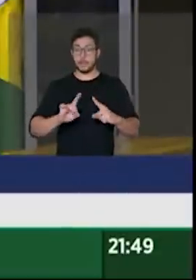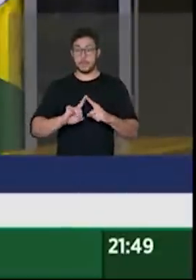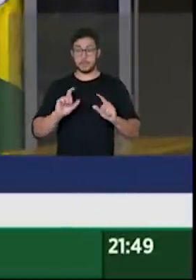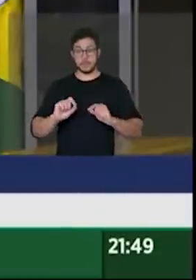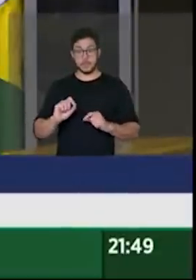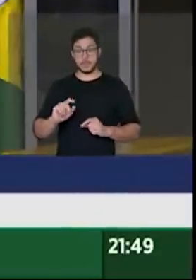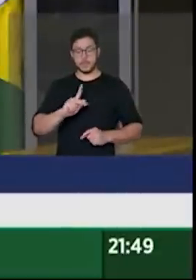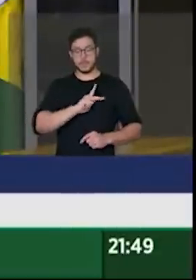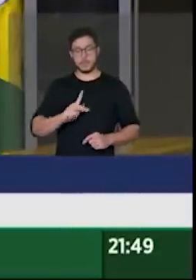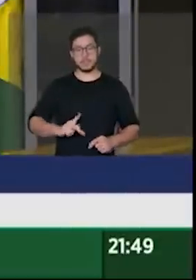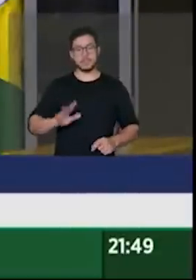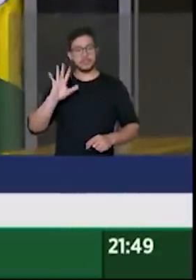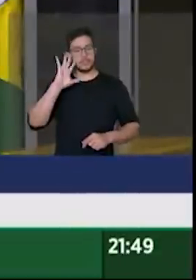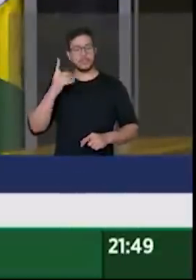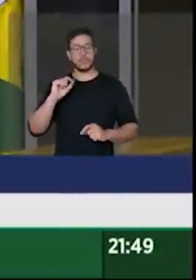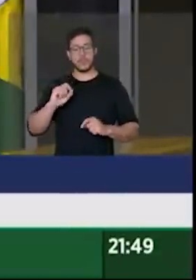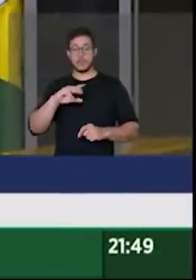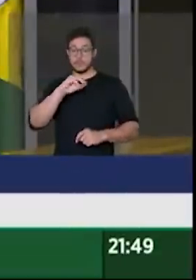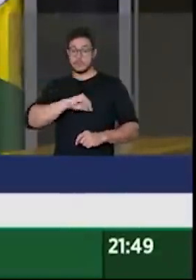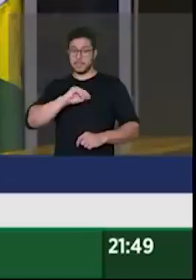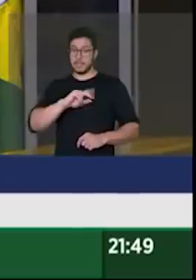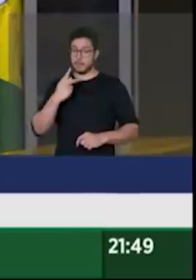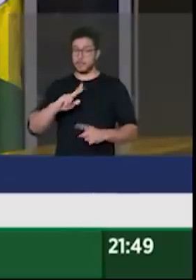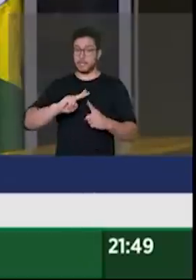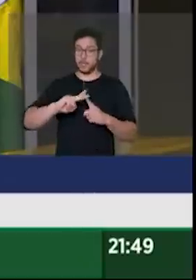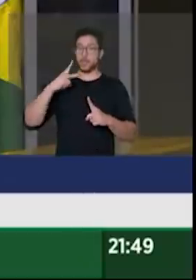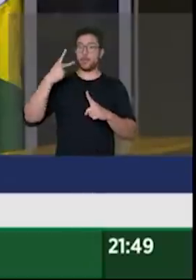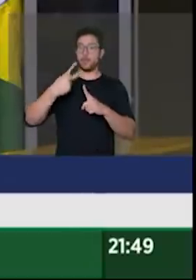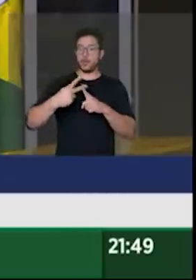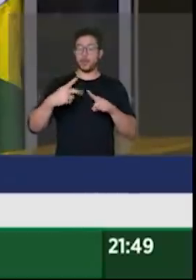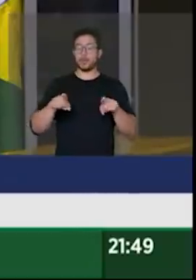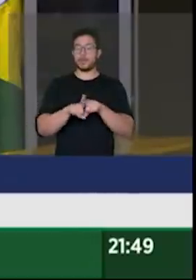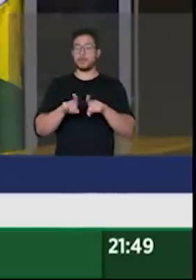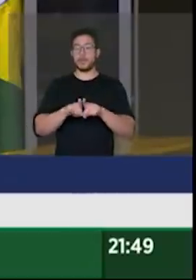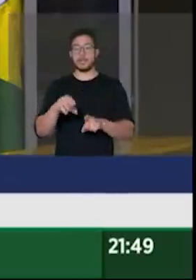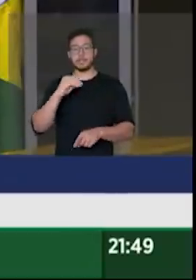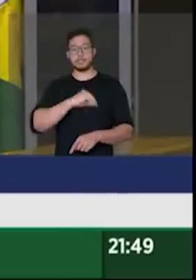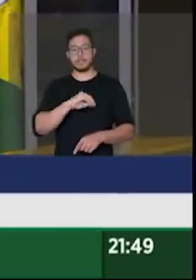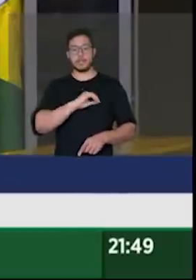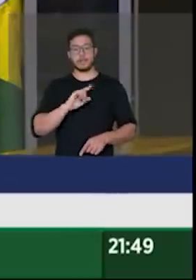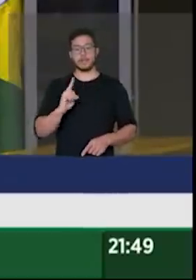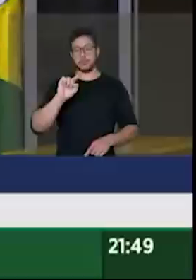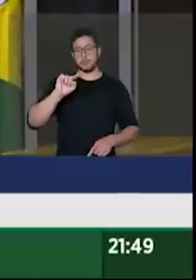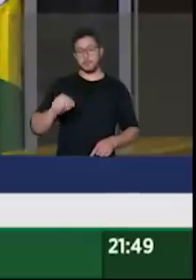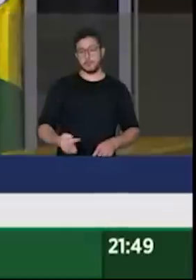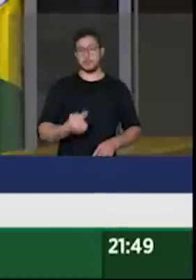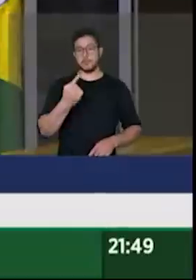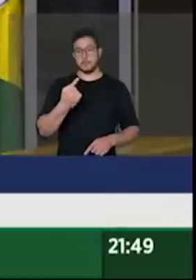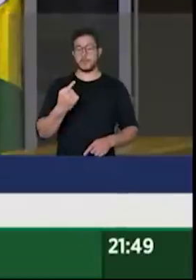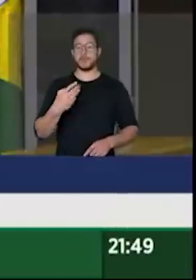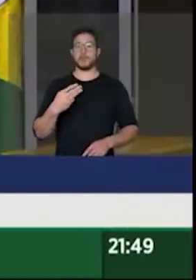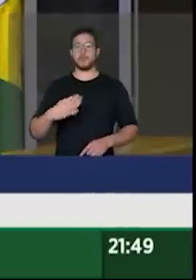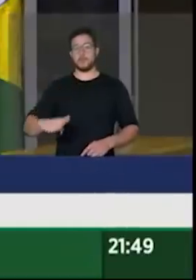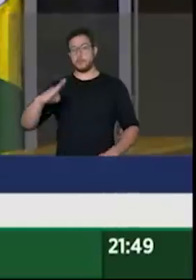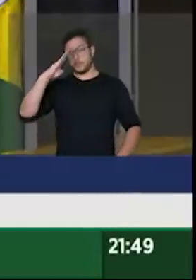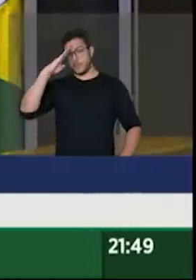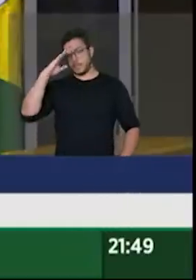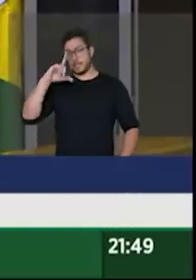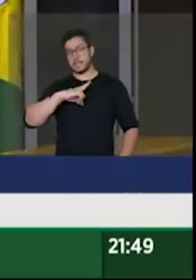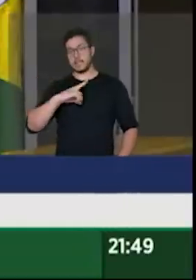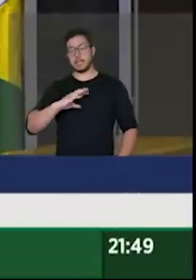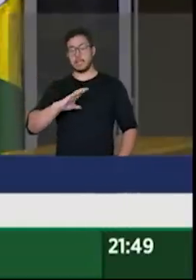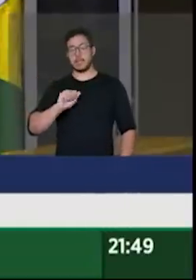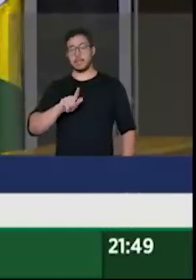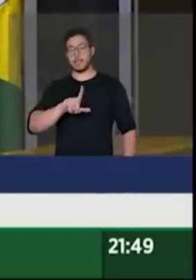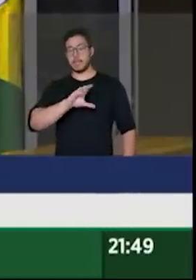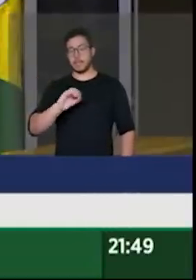resolveu aumentar o próprio salário, dobrou o próprio salário e o salário de mais de 1.000 militares que têm cargos acumulados dentro do